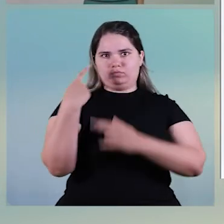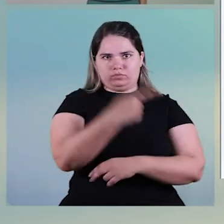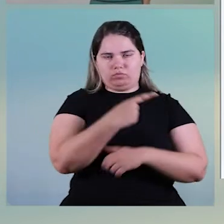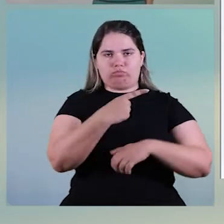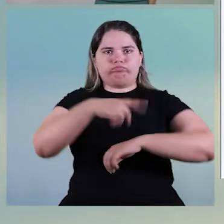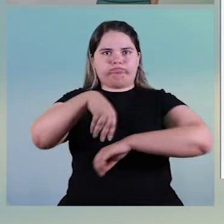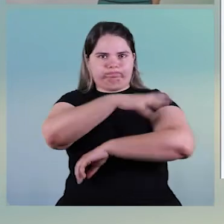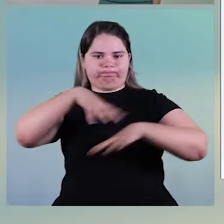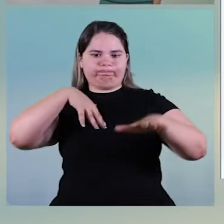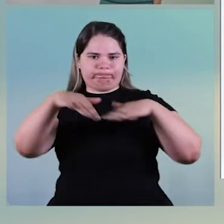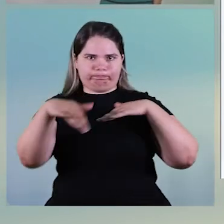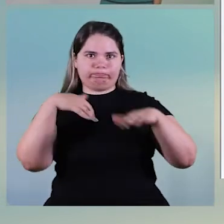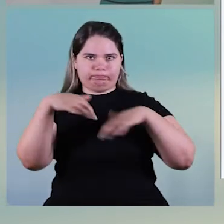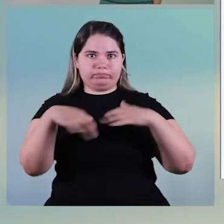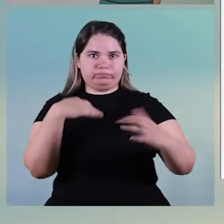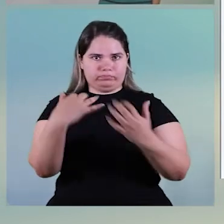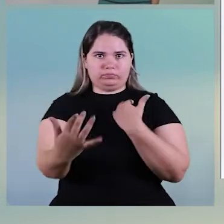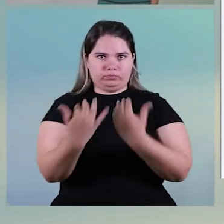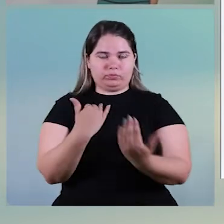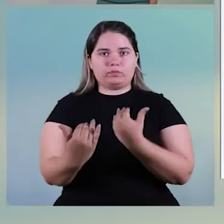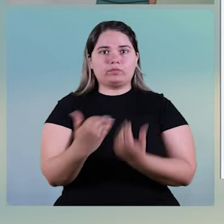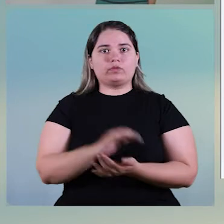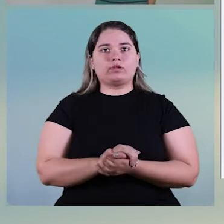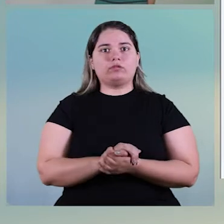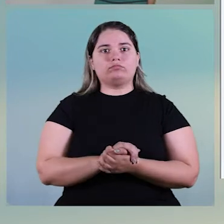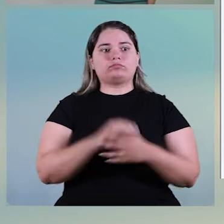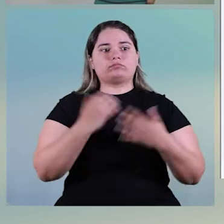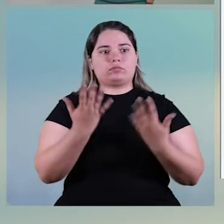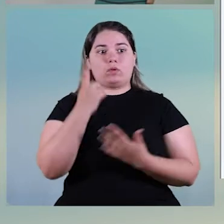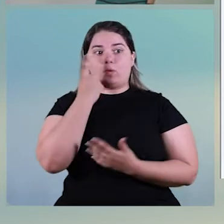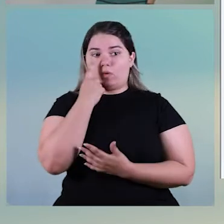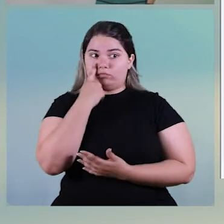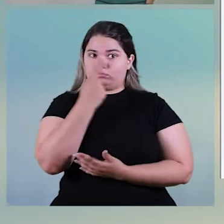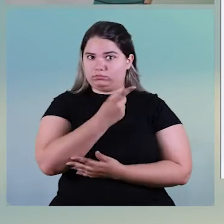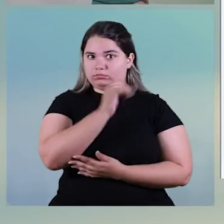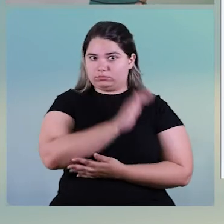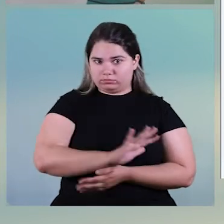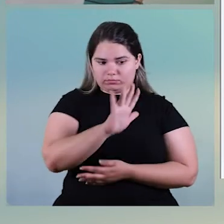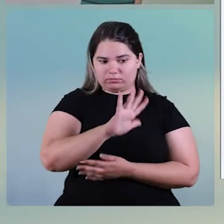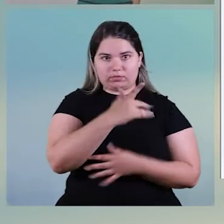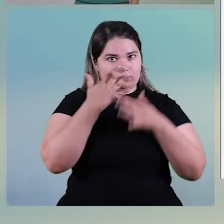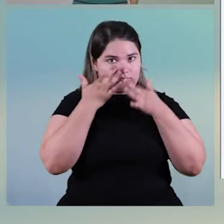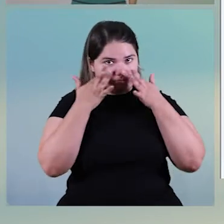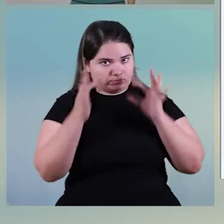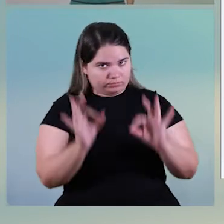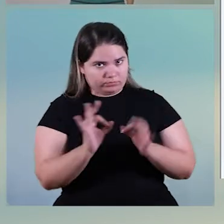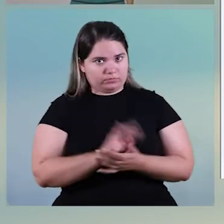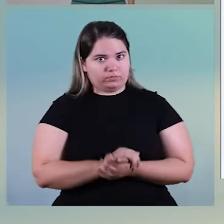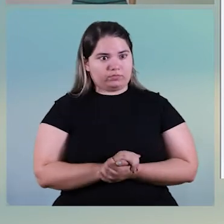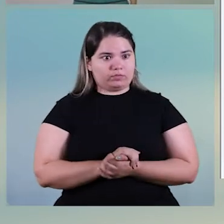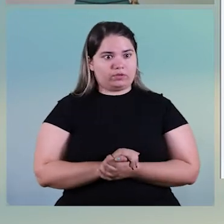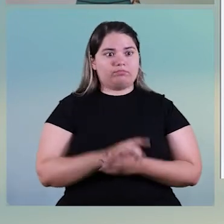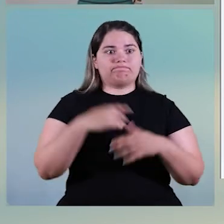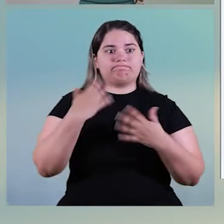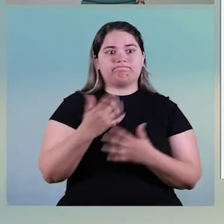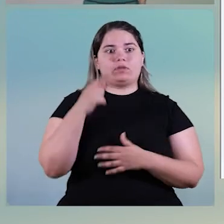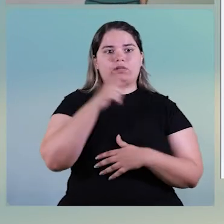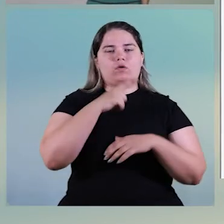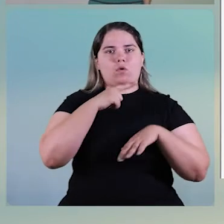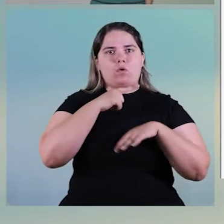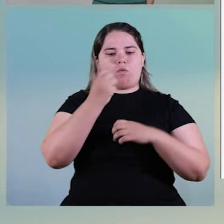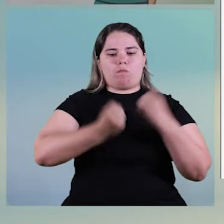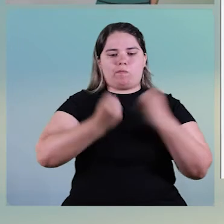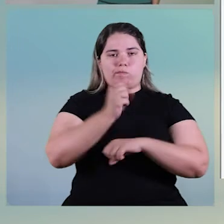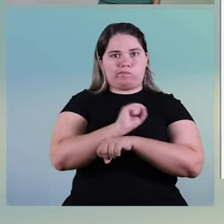está inicialmente parado no semáforo O, preste bem atenção à figura, né? Tipicamente